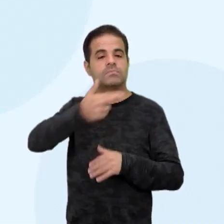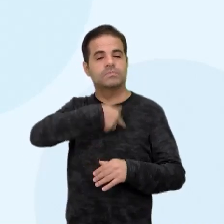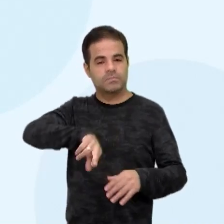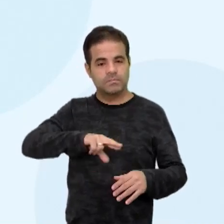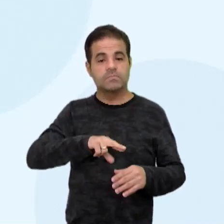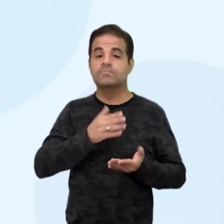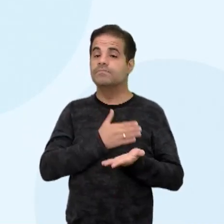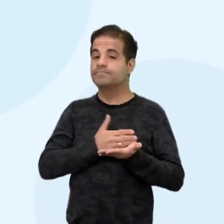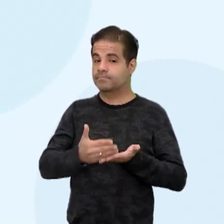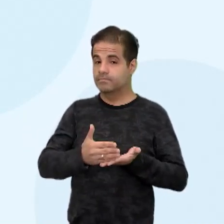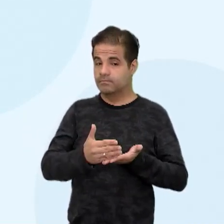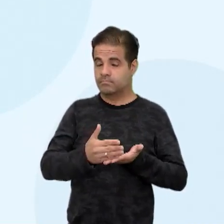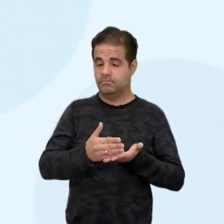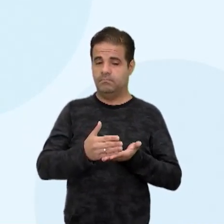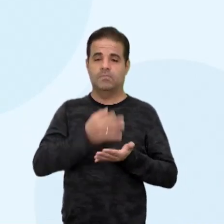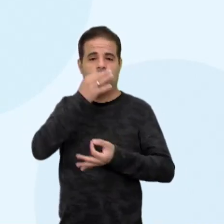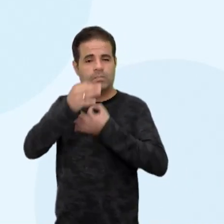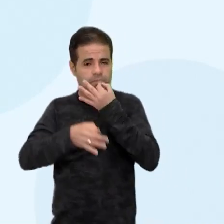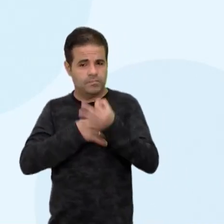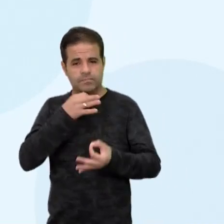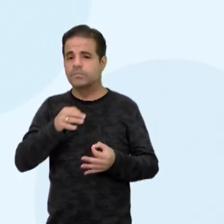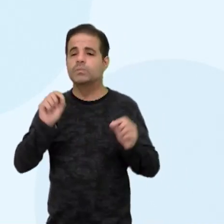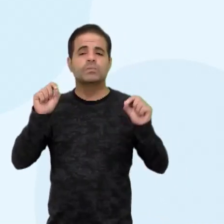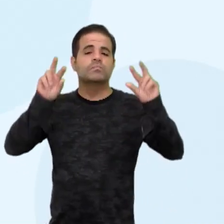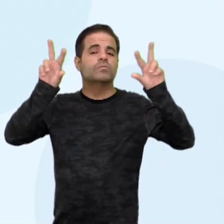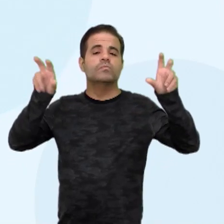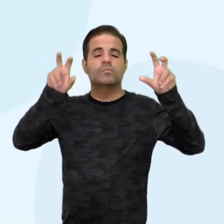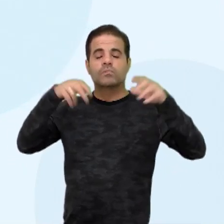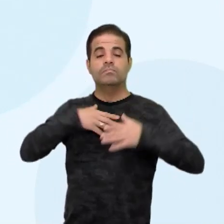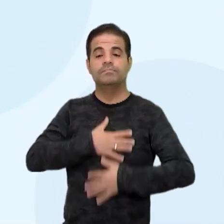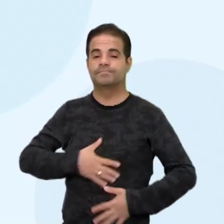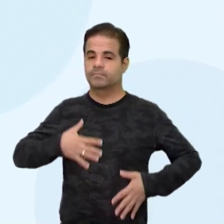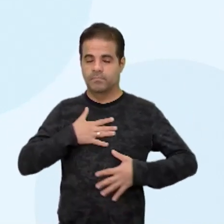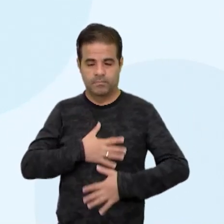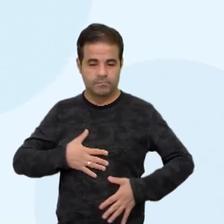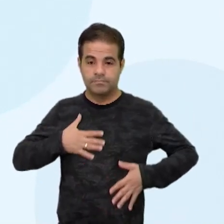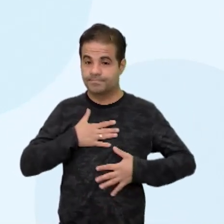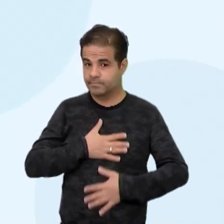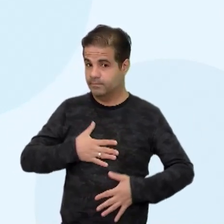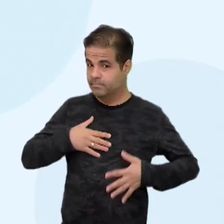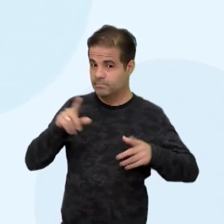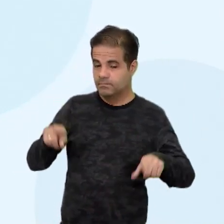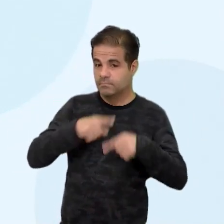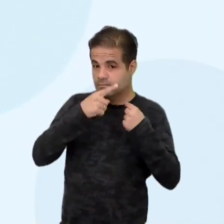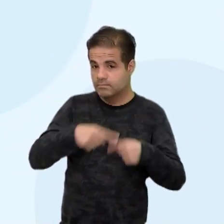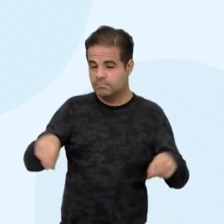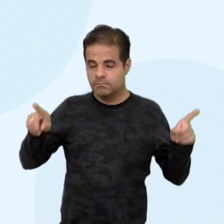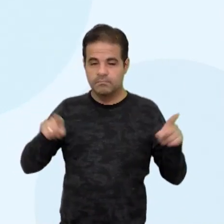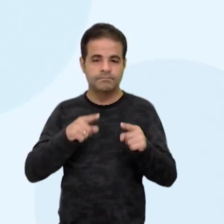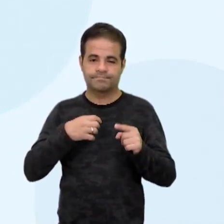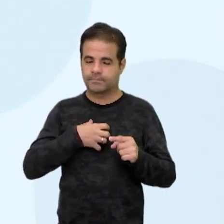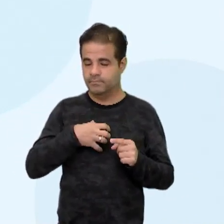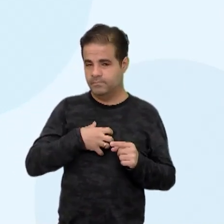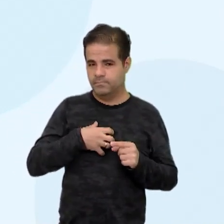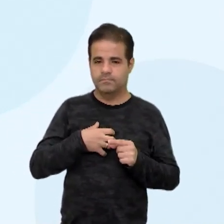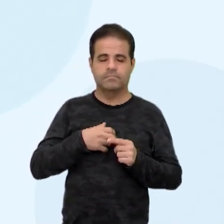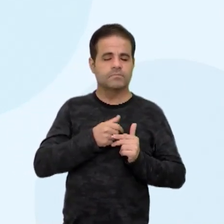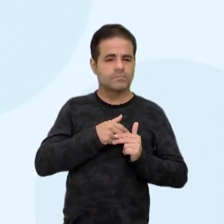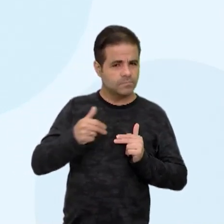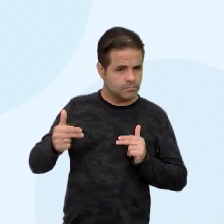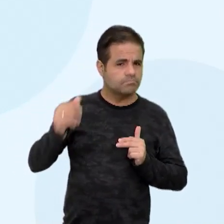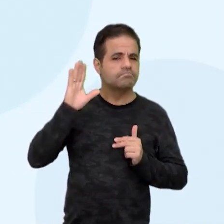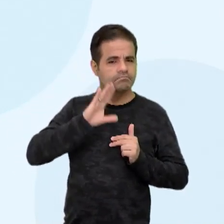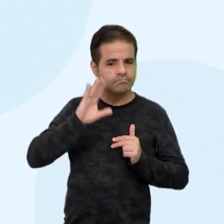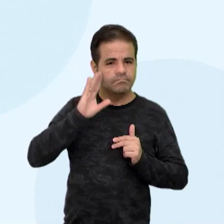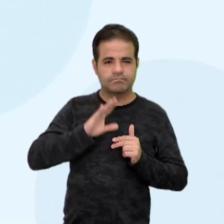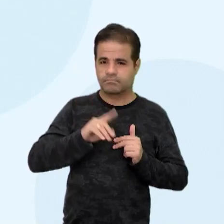Vamos iniciar comentando a respeito do gosto musical. Então aí uma coisa